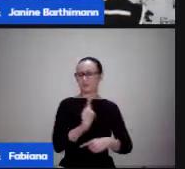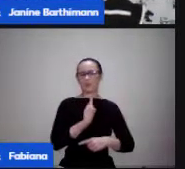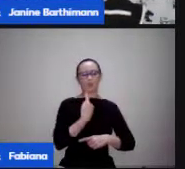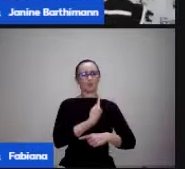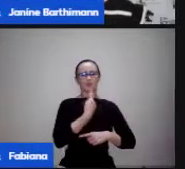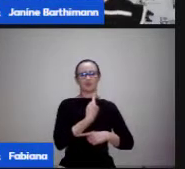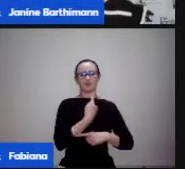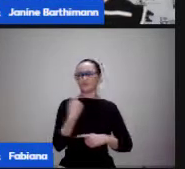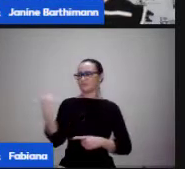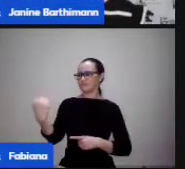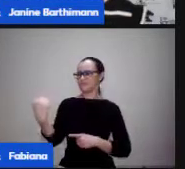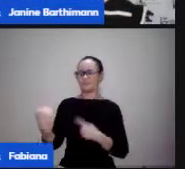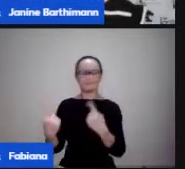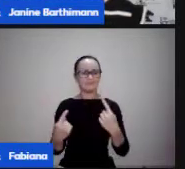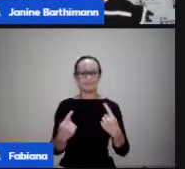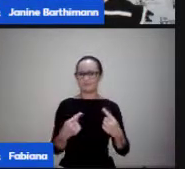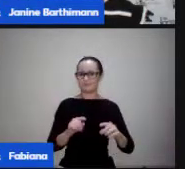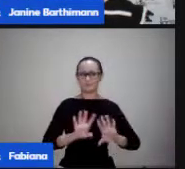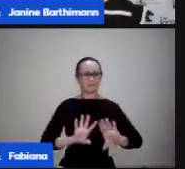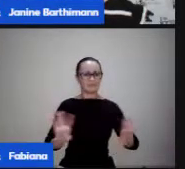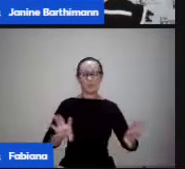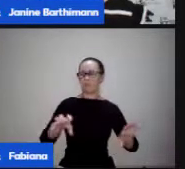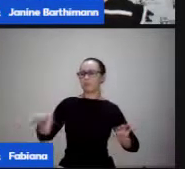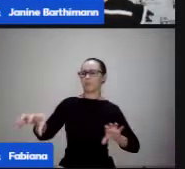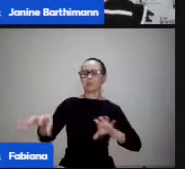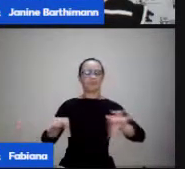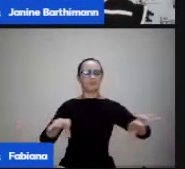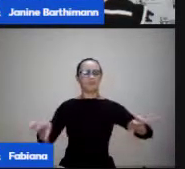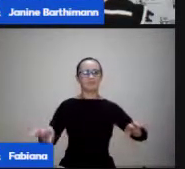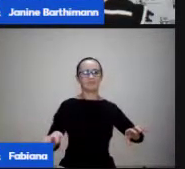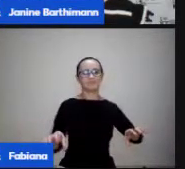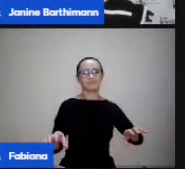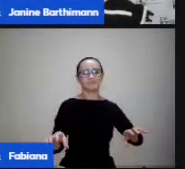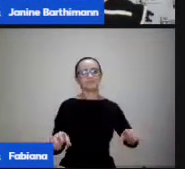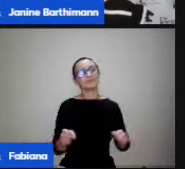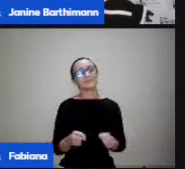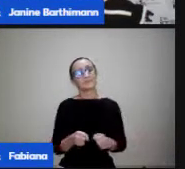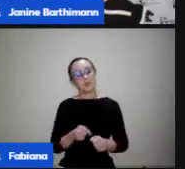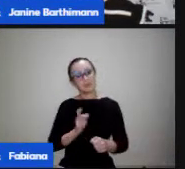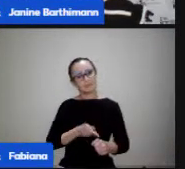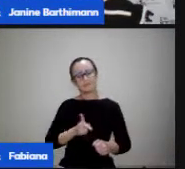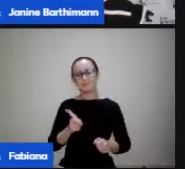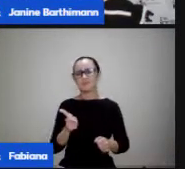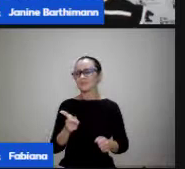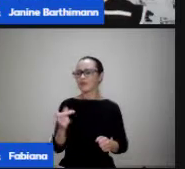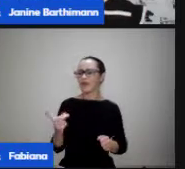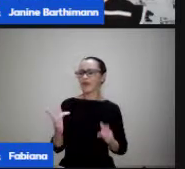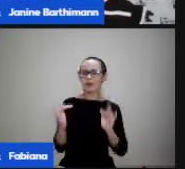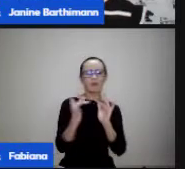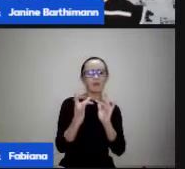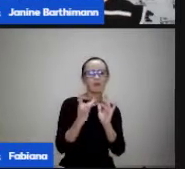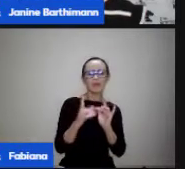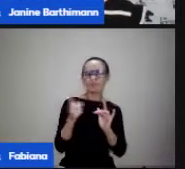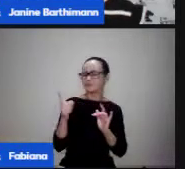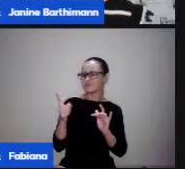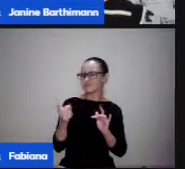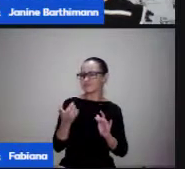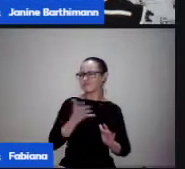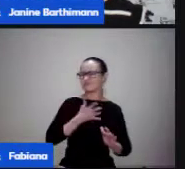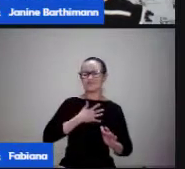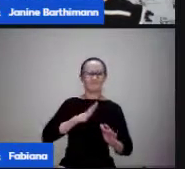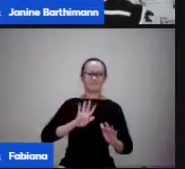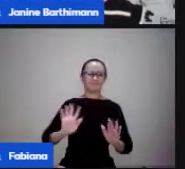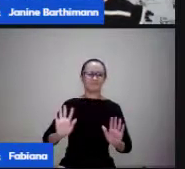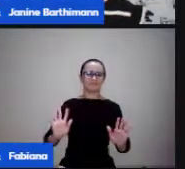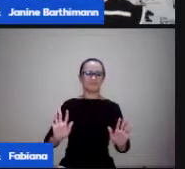os lados. Nada de conviver com as pessoas e depois descobrir que não tem amizade a